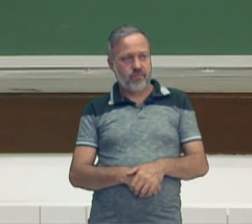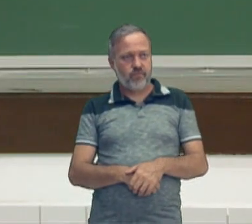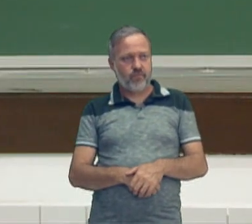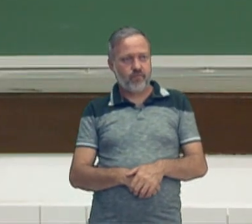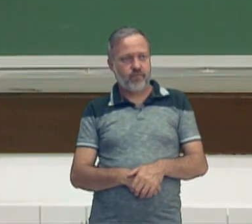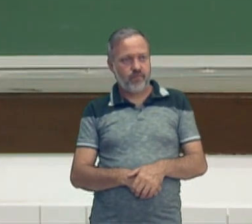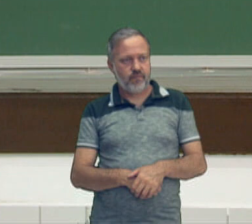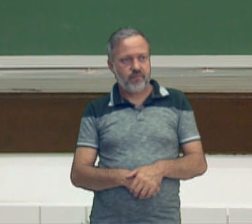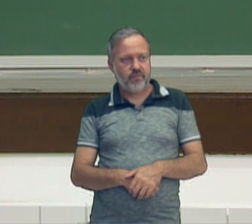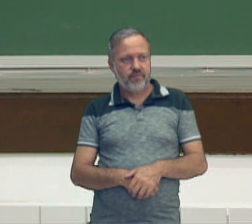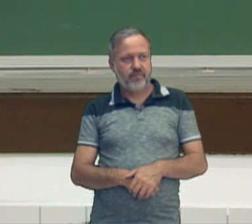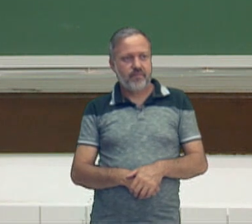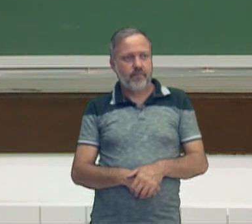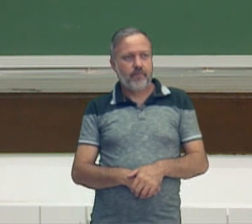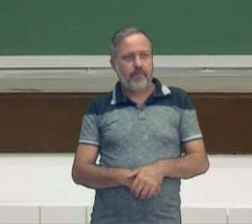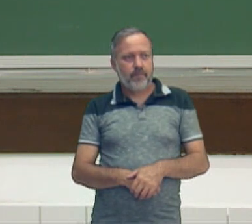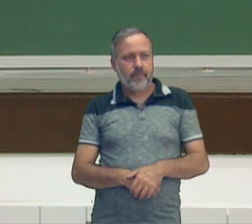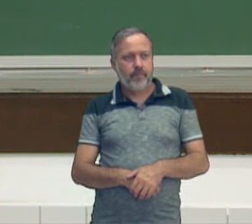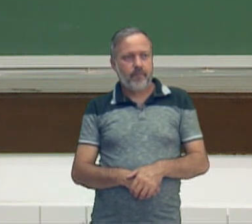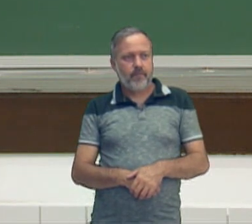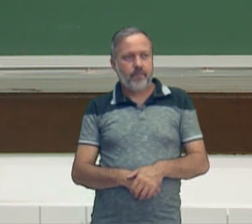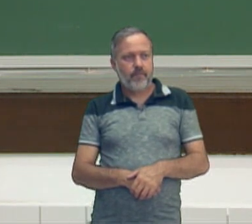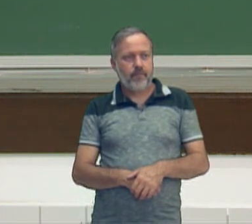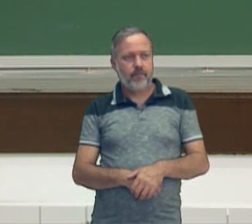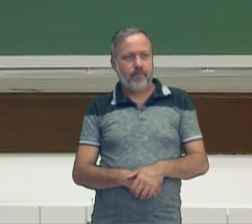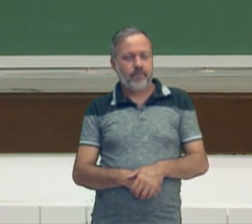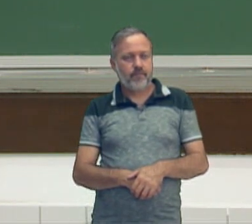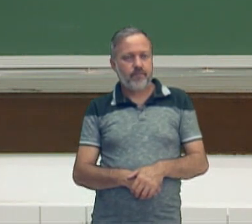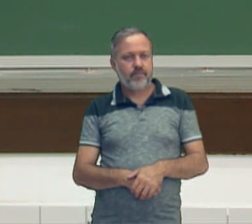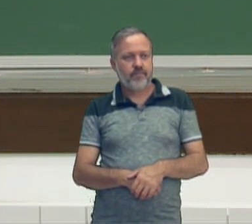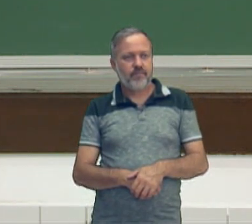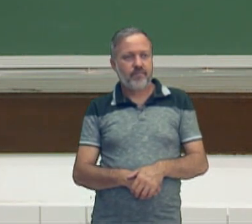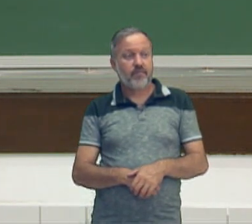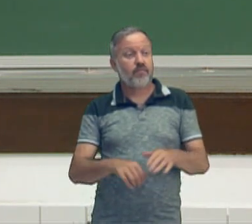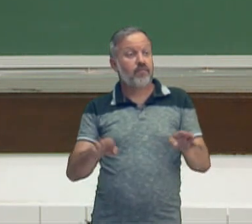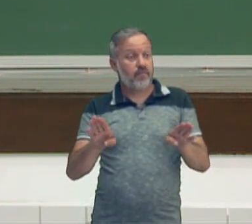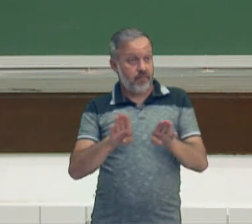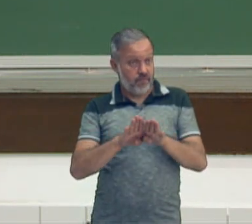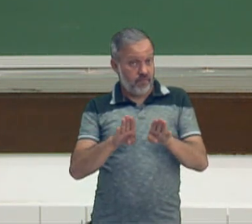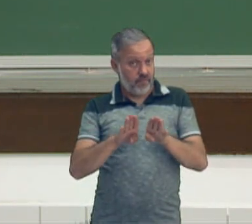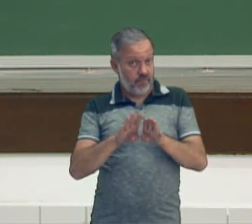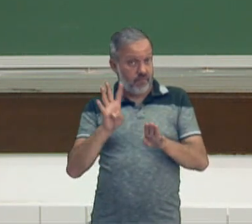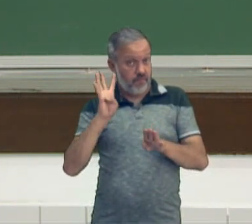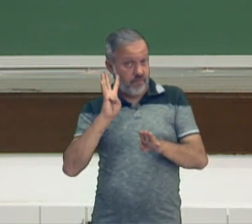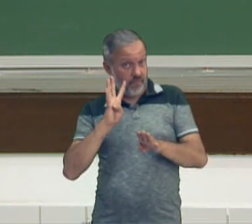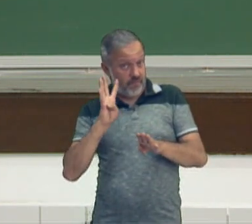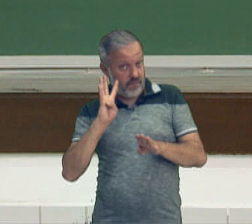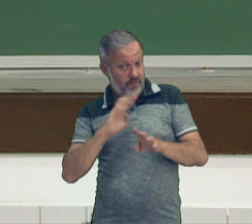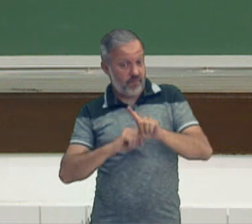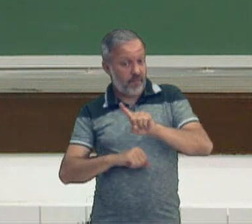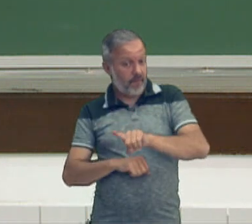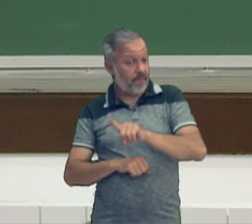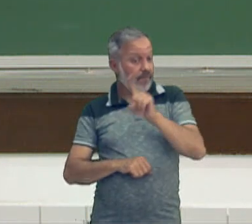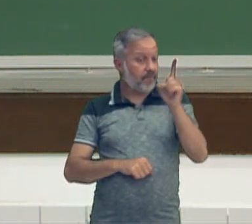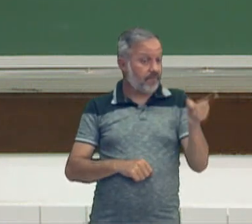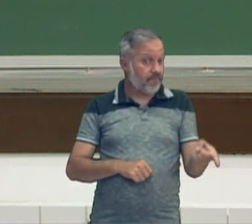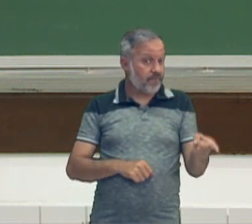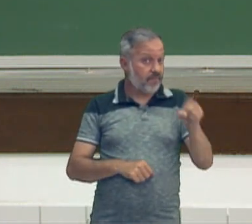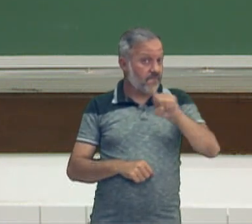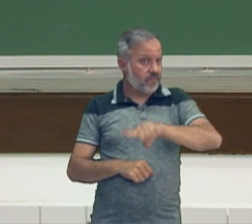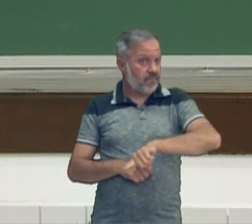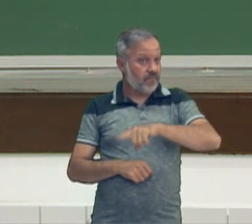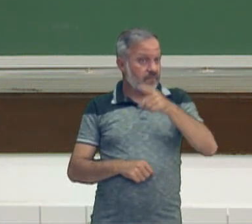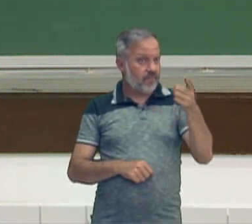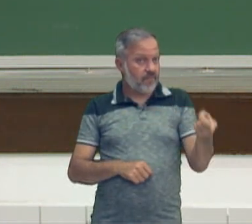interessantes. O movimento pendular. Uma coisa bem legal da gente ver sobre o movimento pendular é com relação